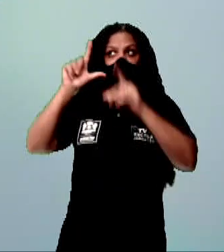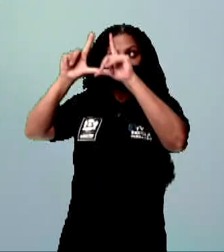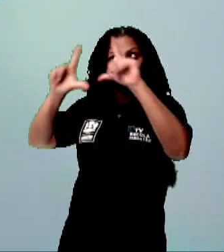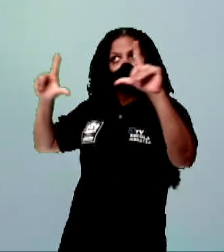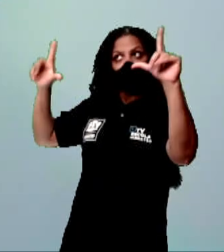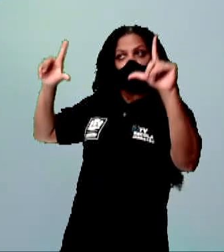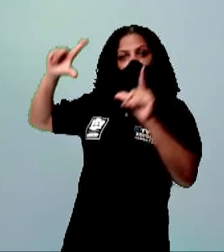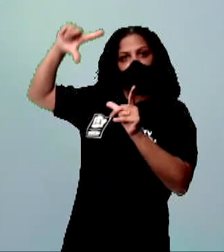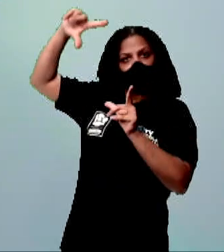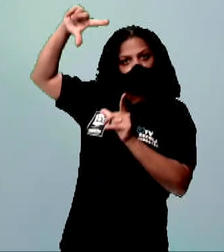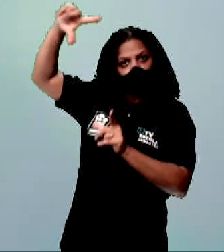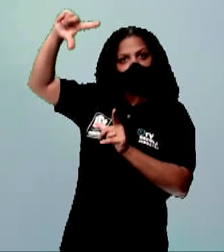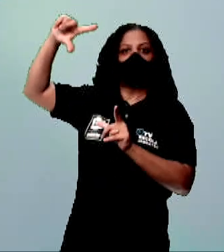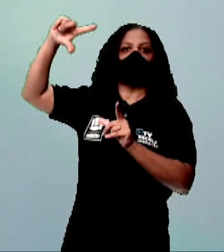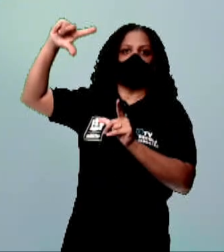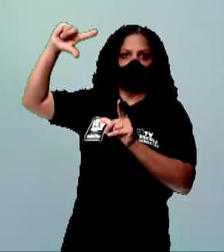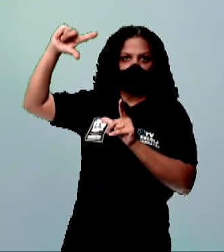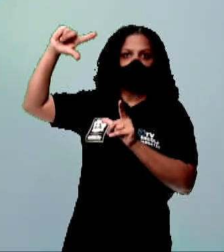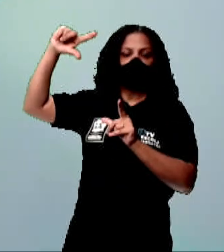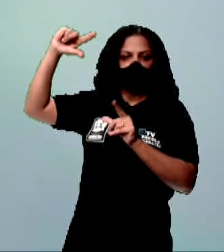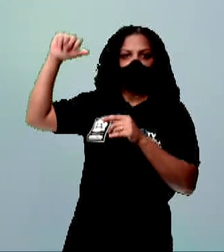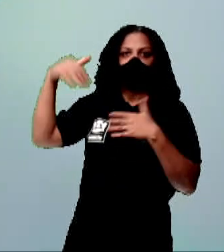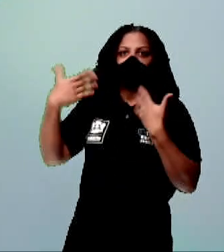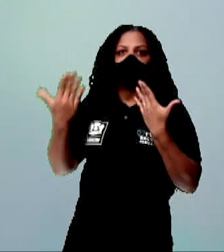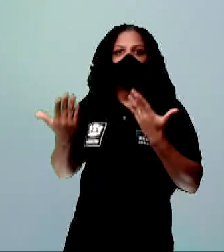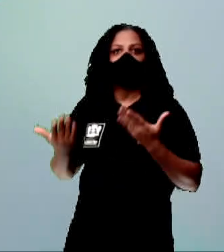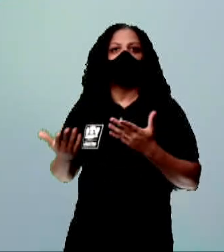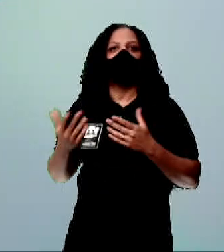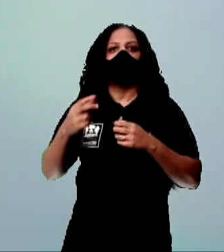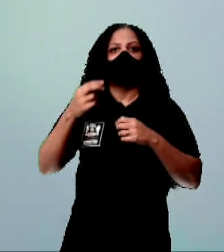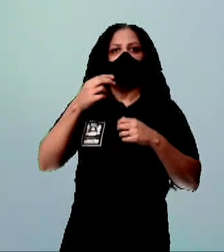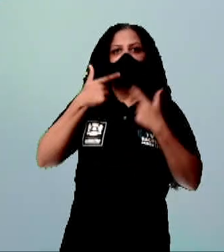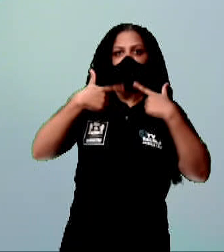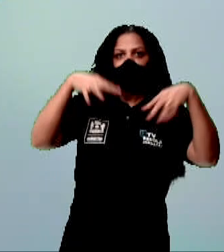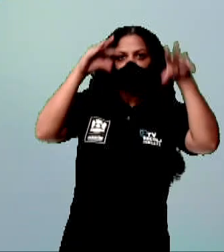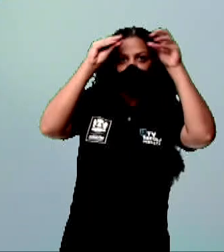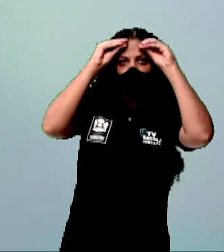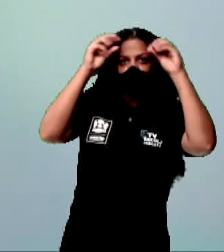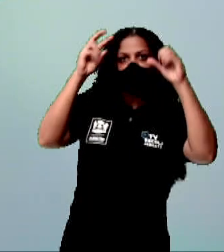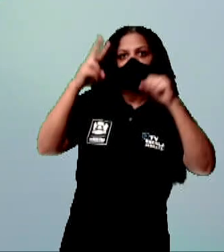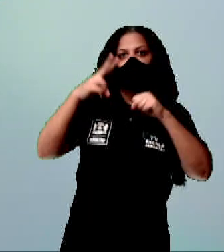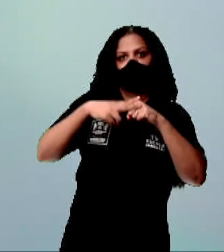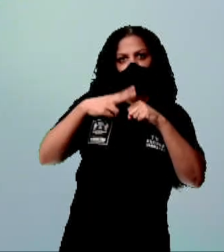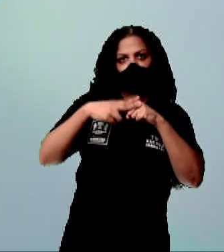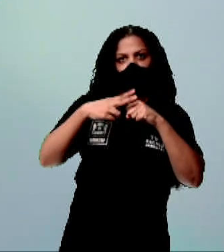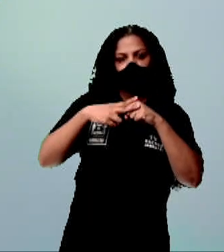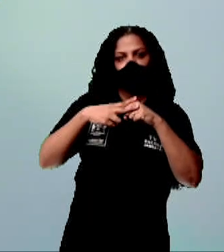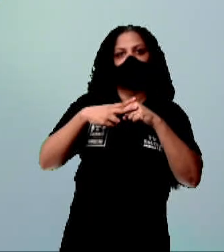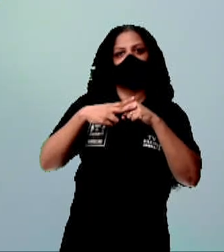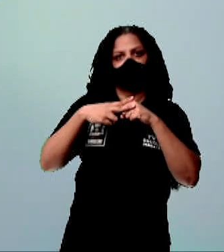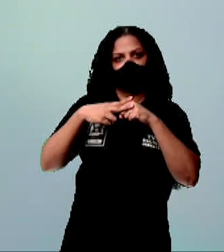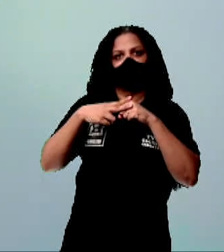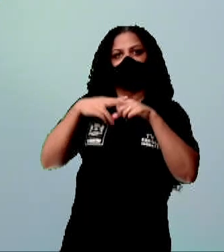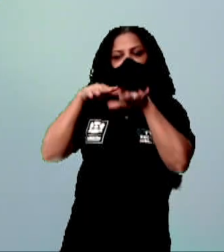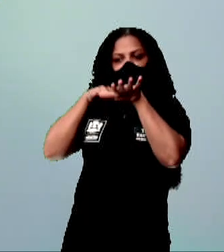a linguagem verbal, devido a um ambiente que passa normalmente em trânsitos, tá